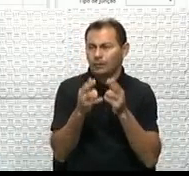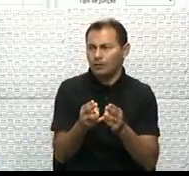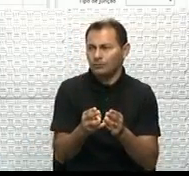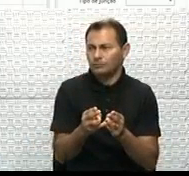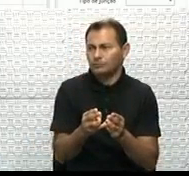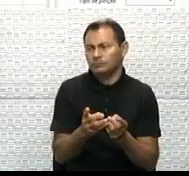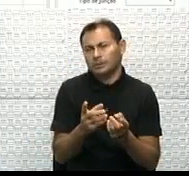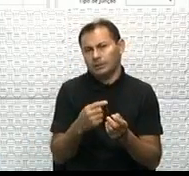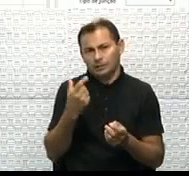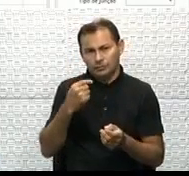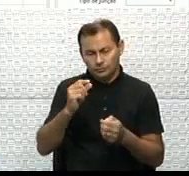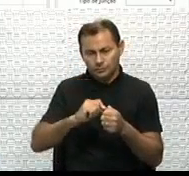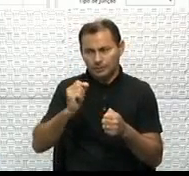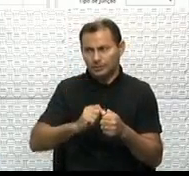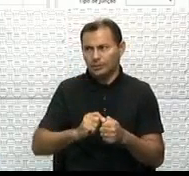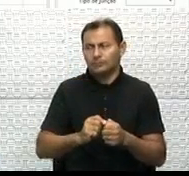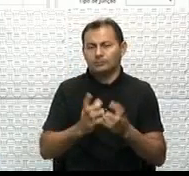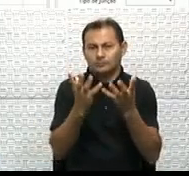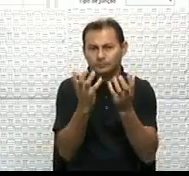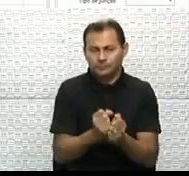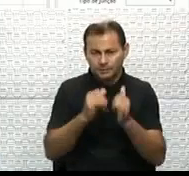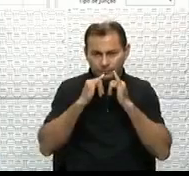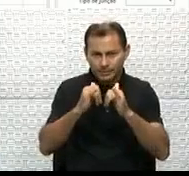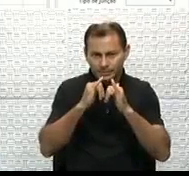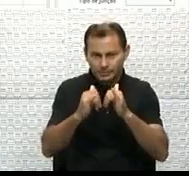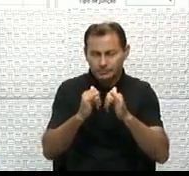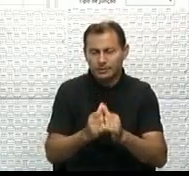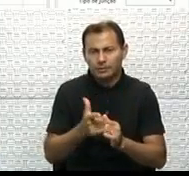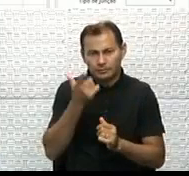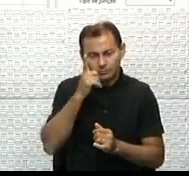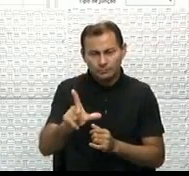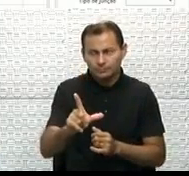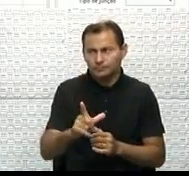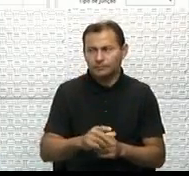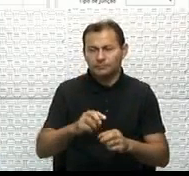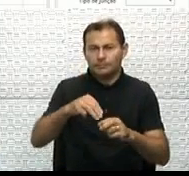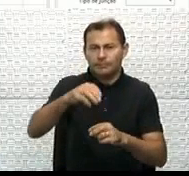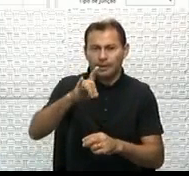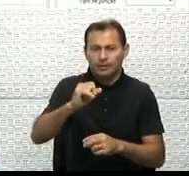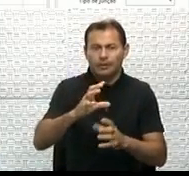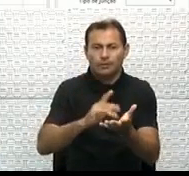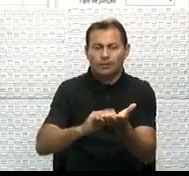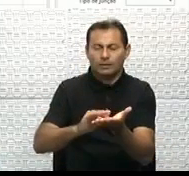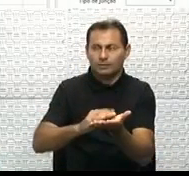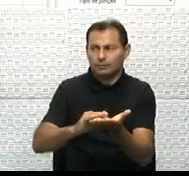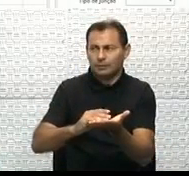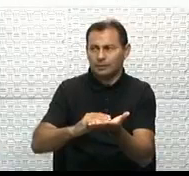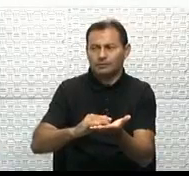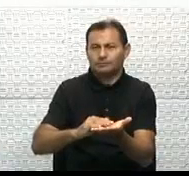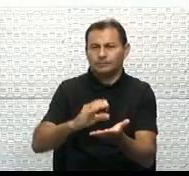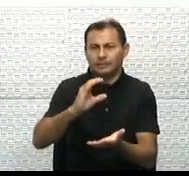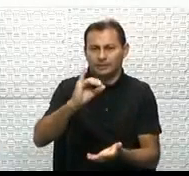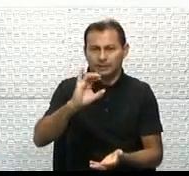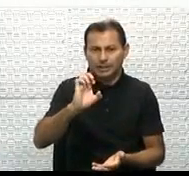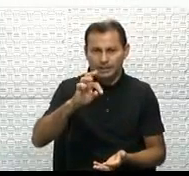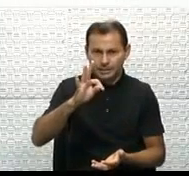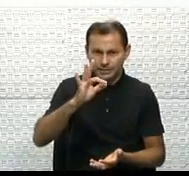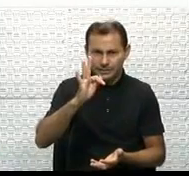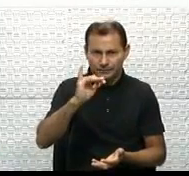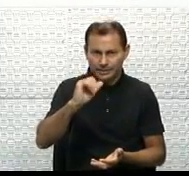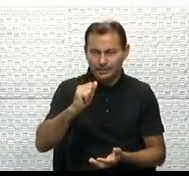que eu construí, considerando os dados obtidos por meio da calculadora